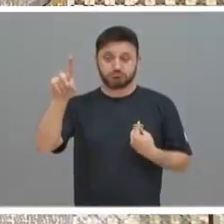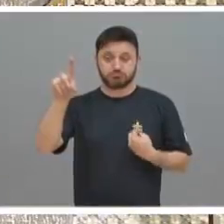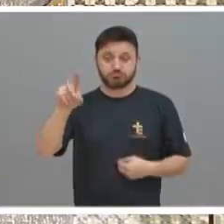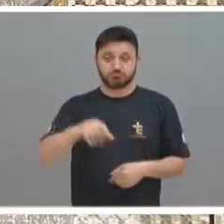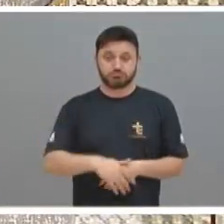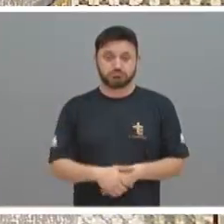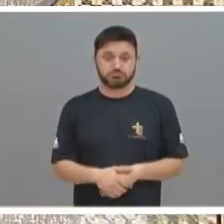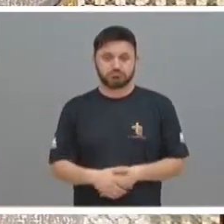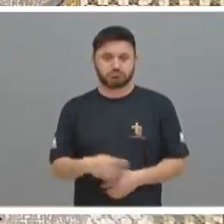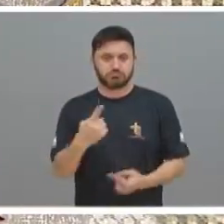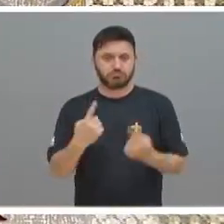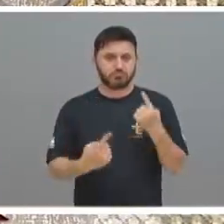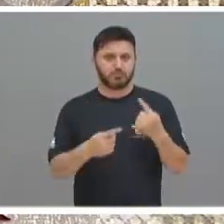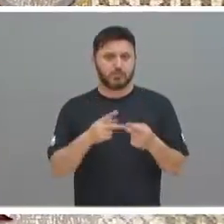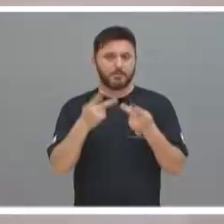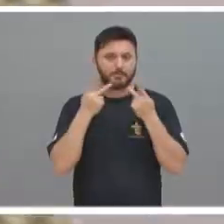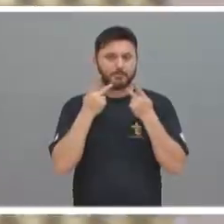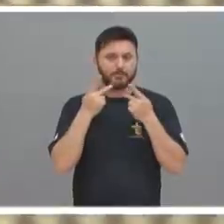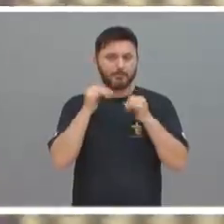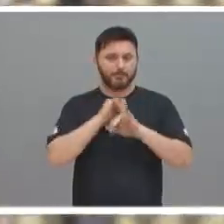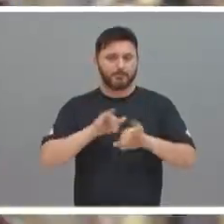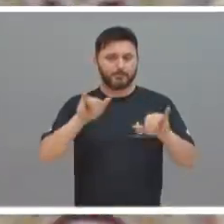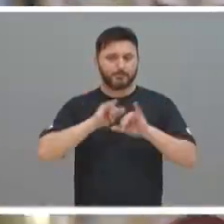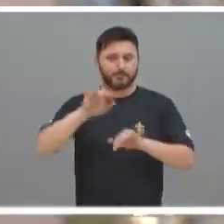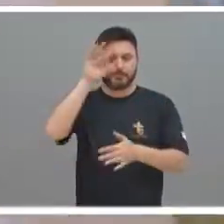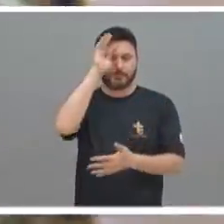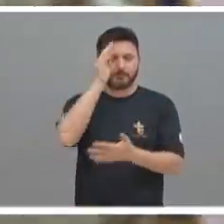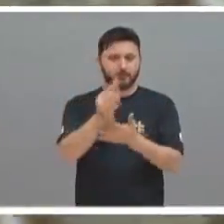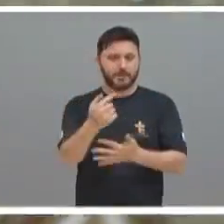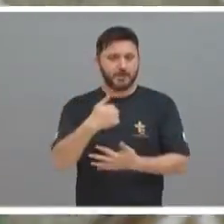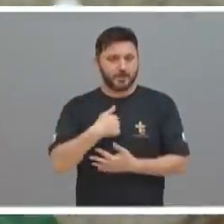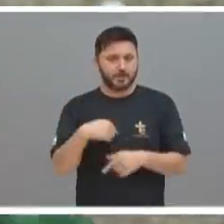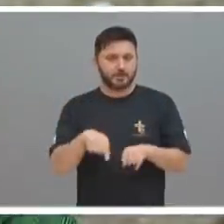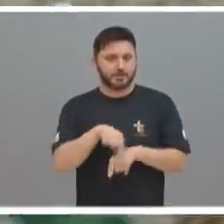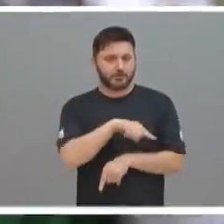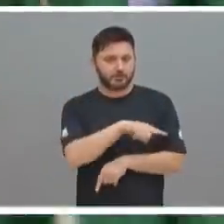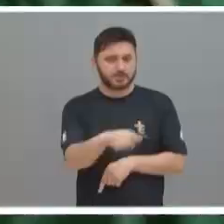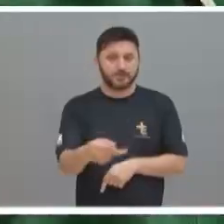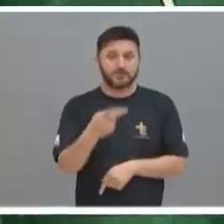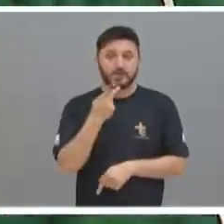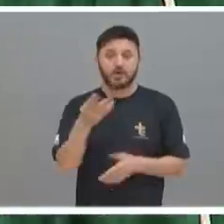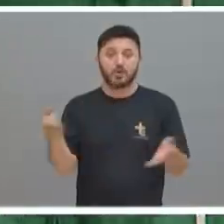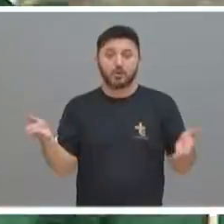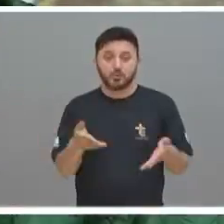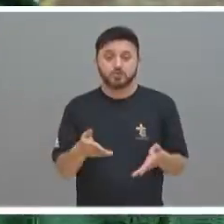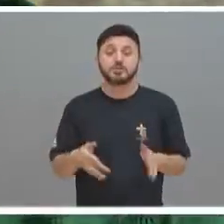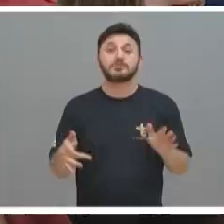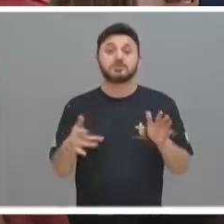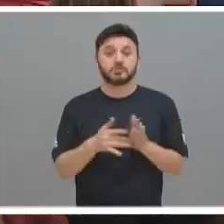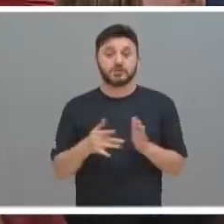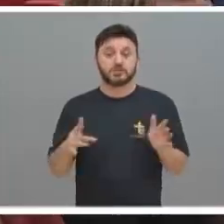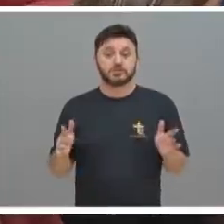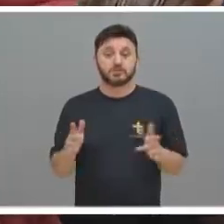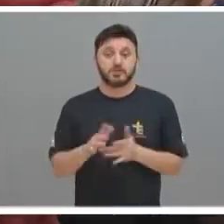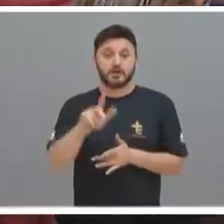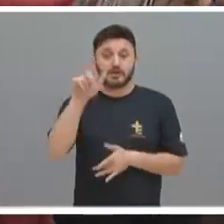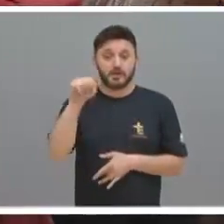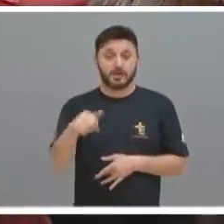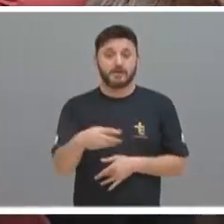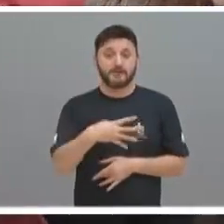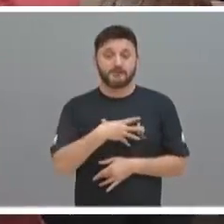vivo. Qual é a profissão de fé que eu e você somos chamados a dizer hoje? Jesus é